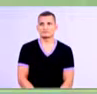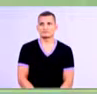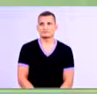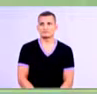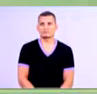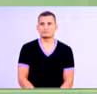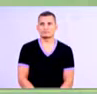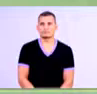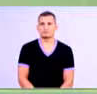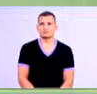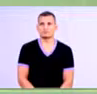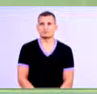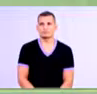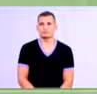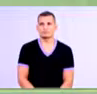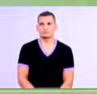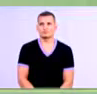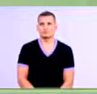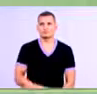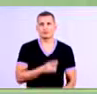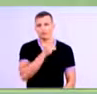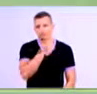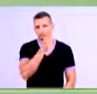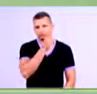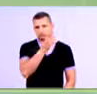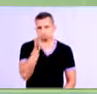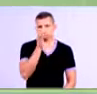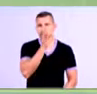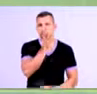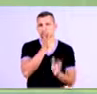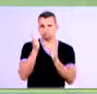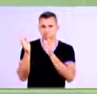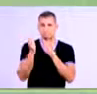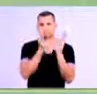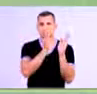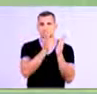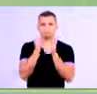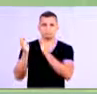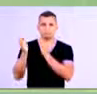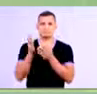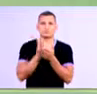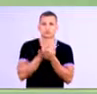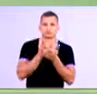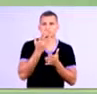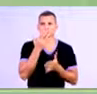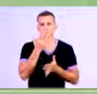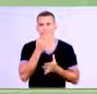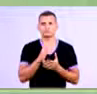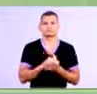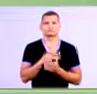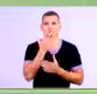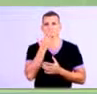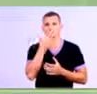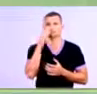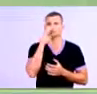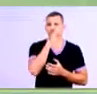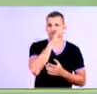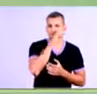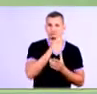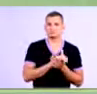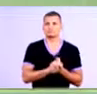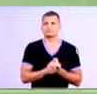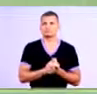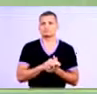Aqui a gente tem uma perspectiva das cores, né? Então a gente estudou um pouco, viu as cores quentes, viu também as